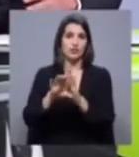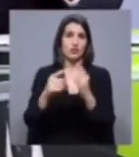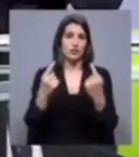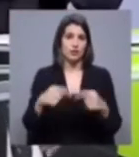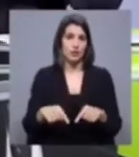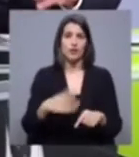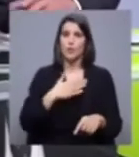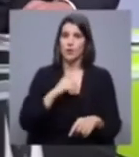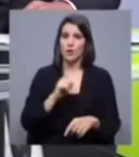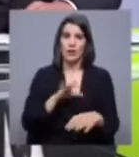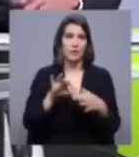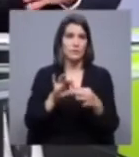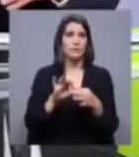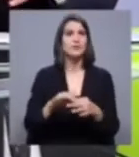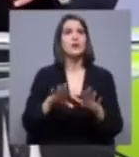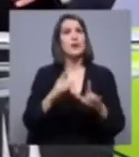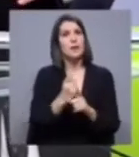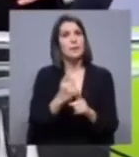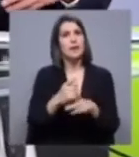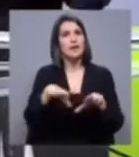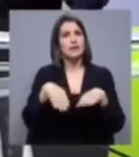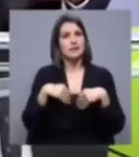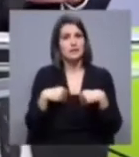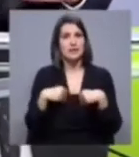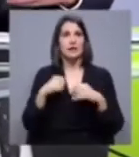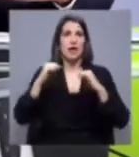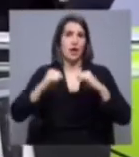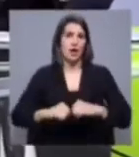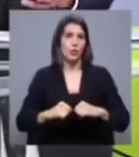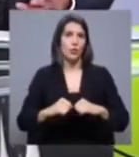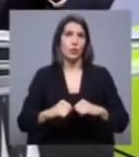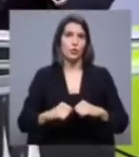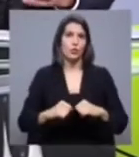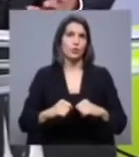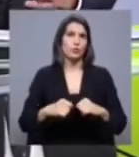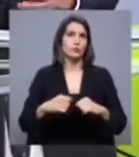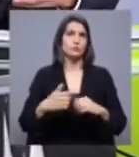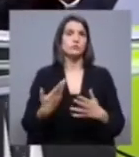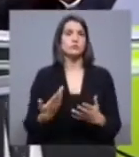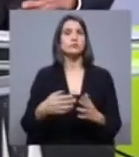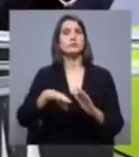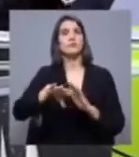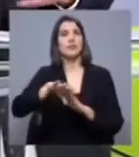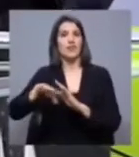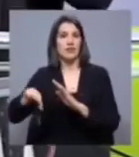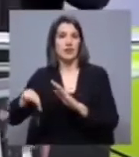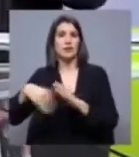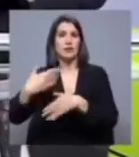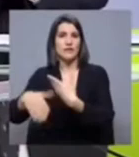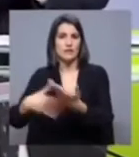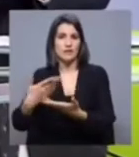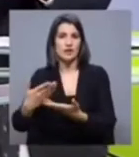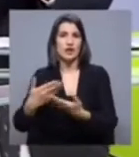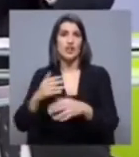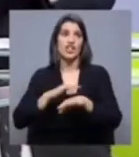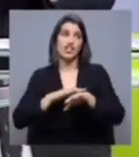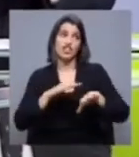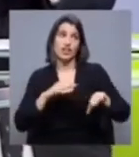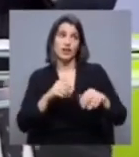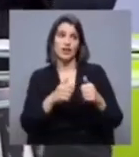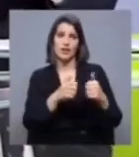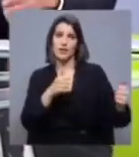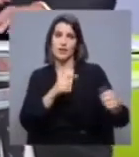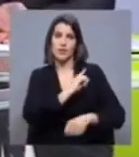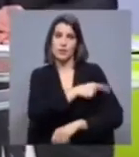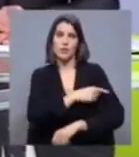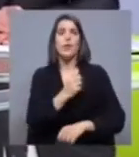apesar disso, admite ficar de fora de um acordo para viabilizar a direita e assim afastar a esquerda do poder,